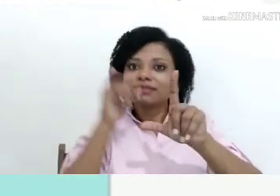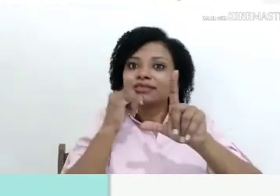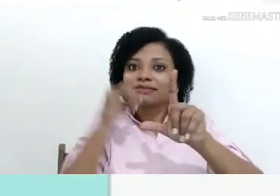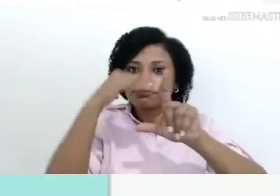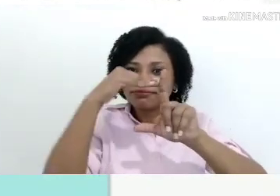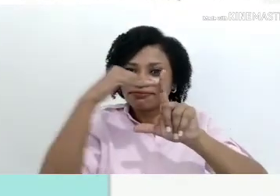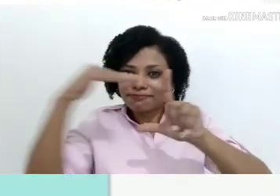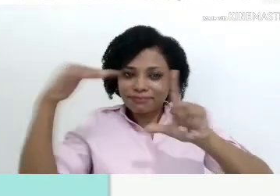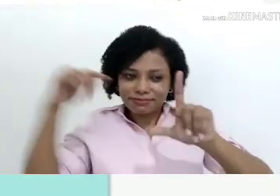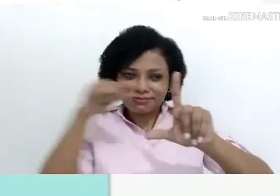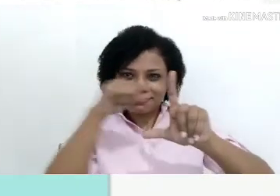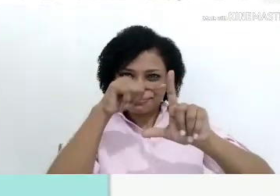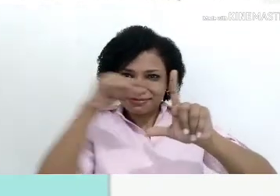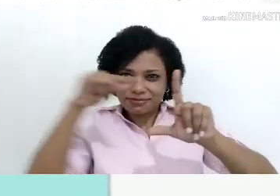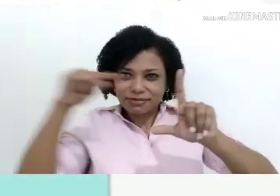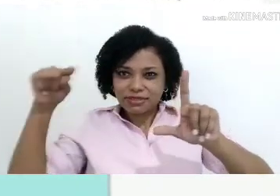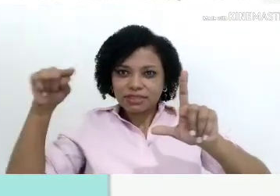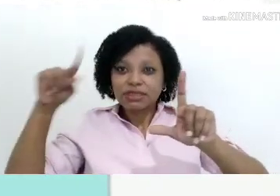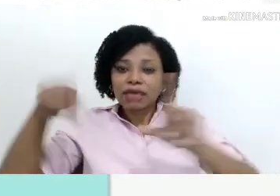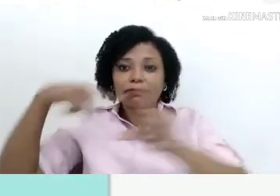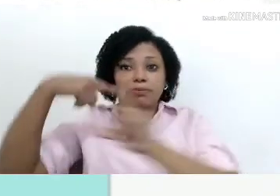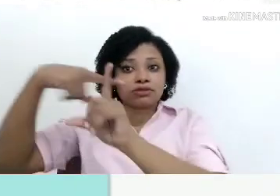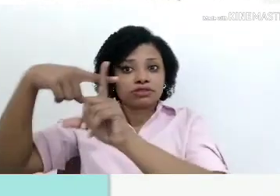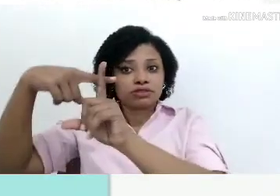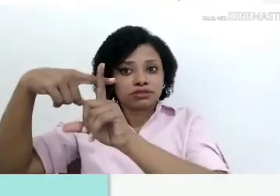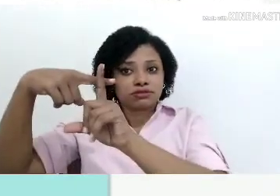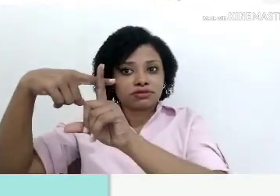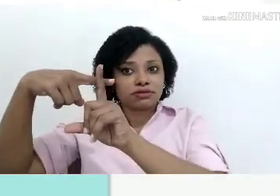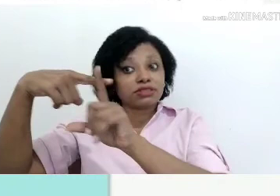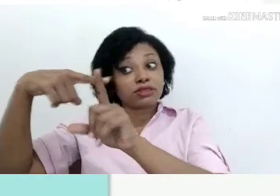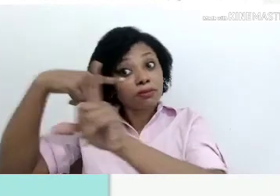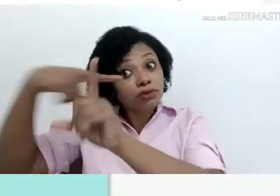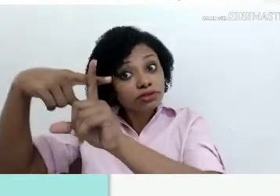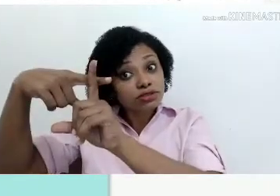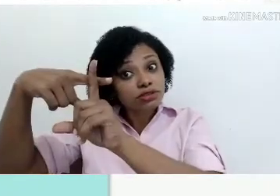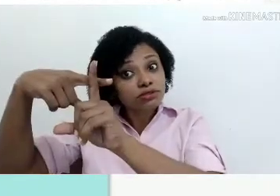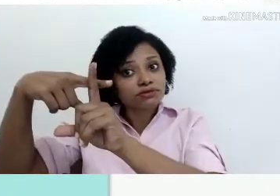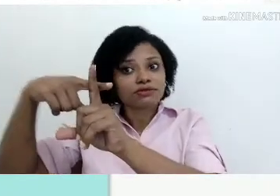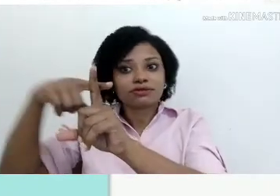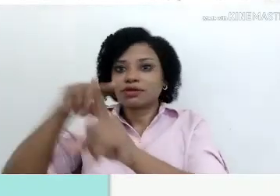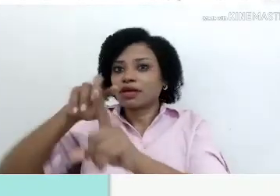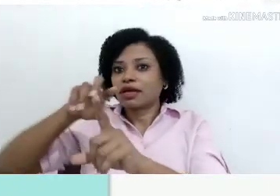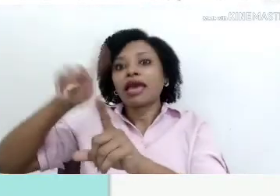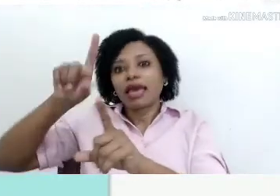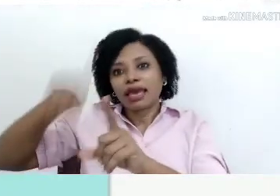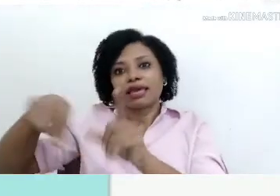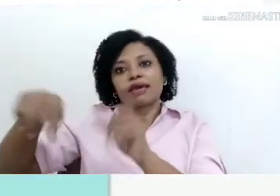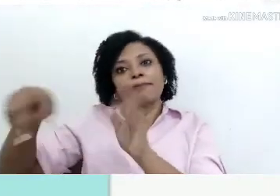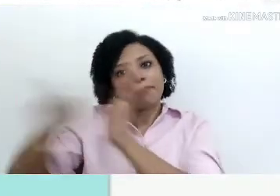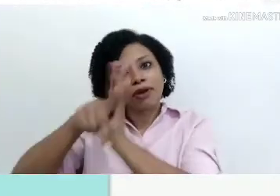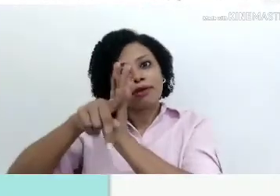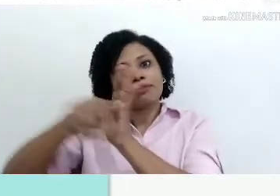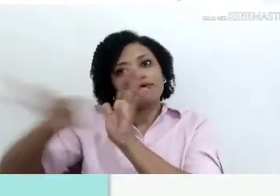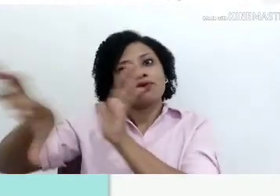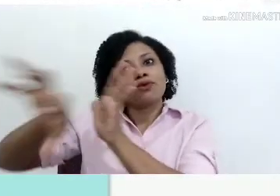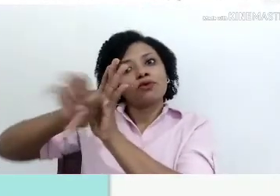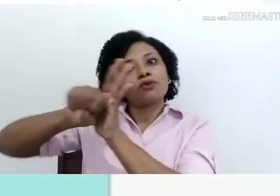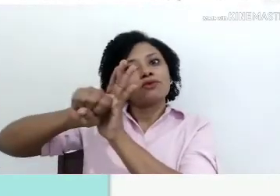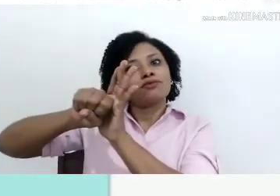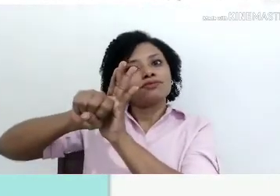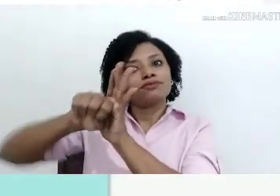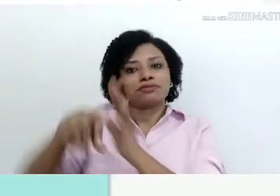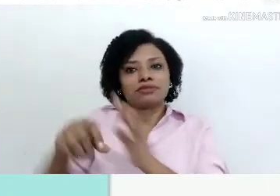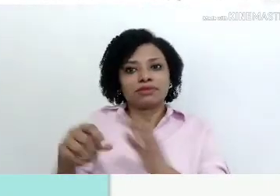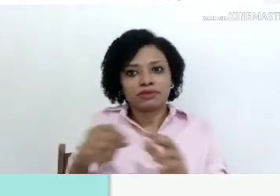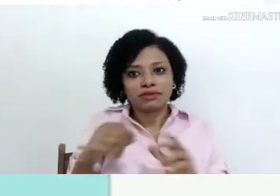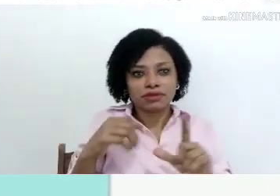15 positivo. Então, não é exotérmica, é endotérmica, por isso que é falsa. E